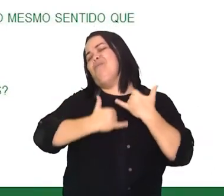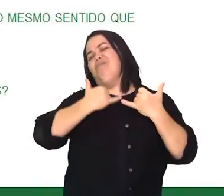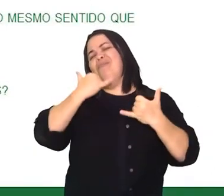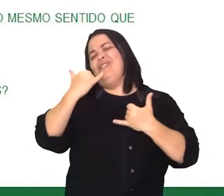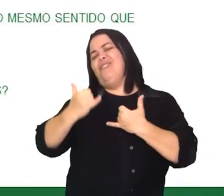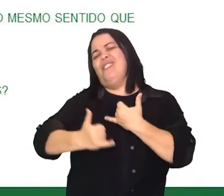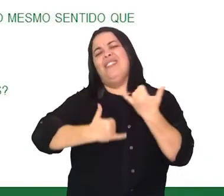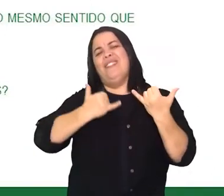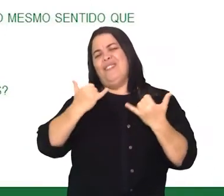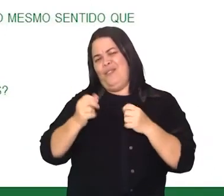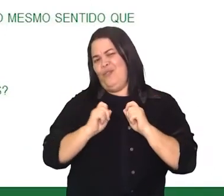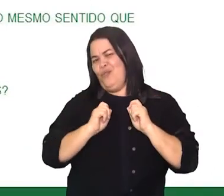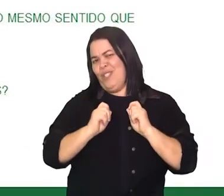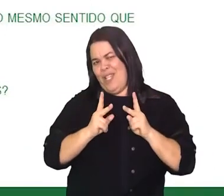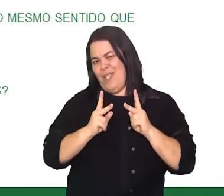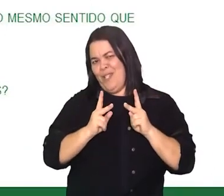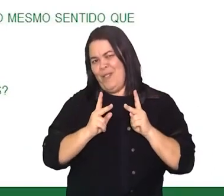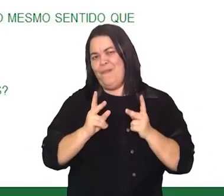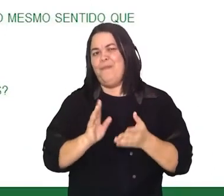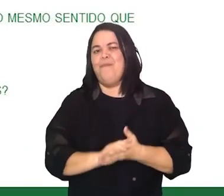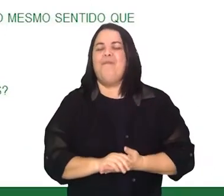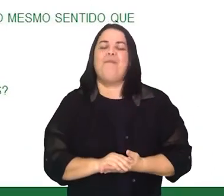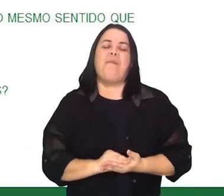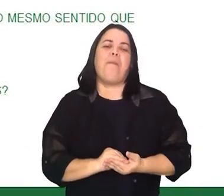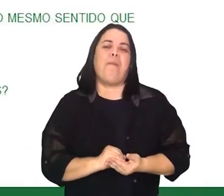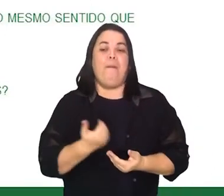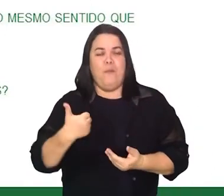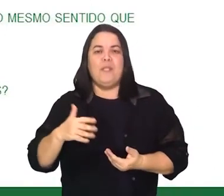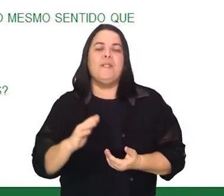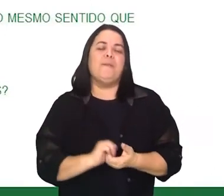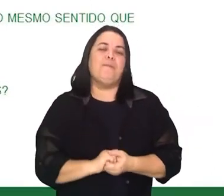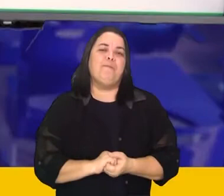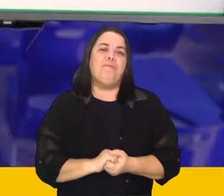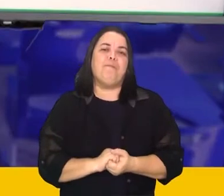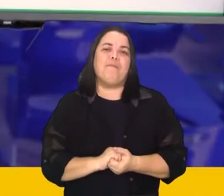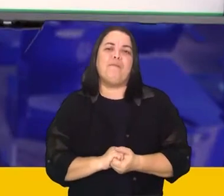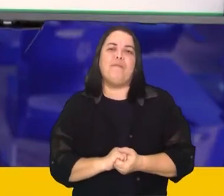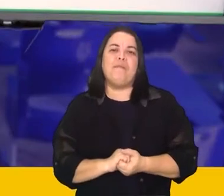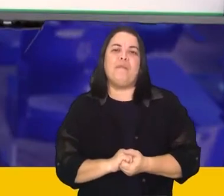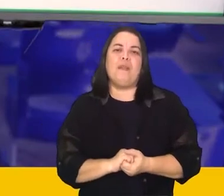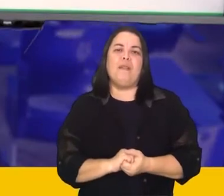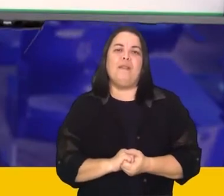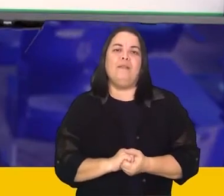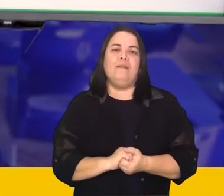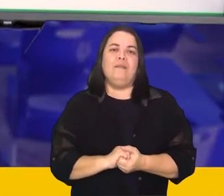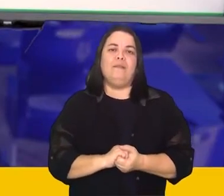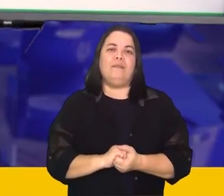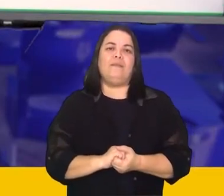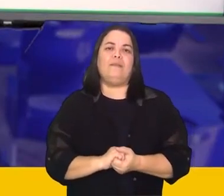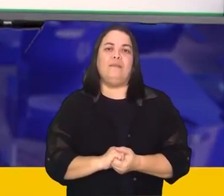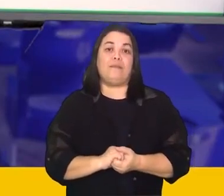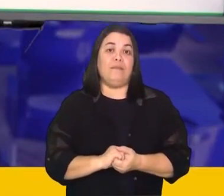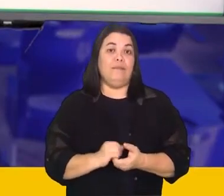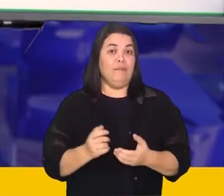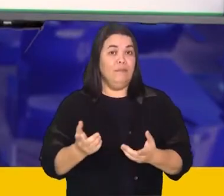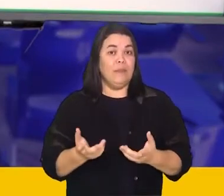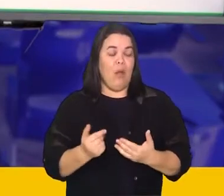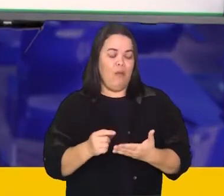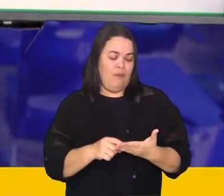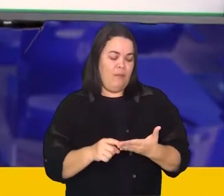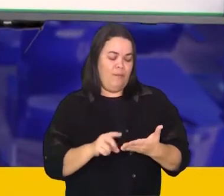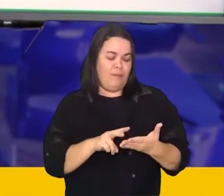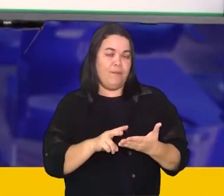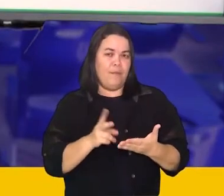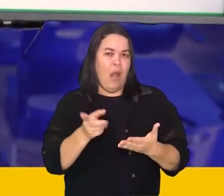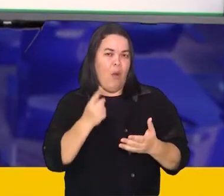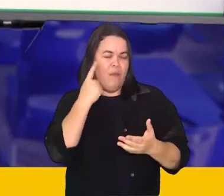ok? Muito bem, vamos adiante. Vamos pensar nos elementos verbais das tiras, o que